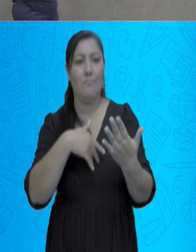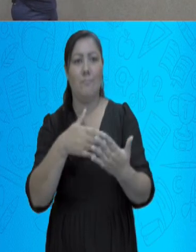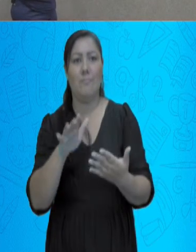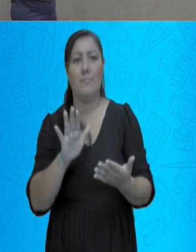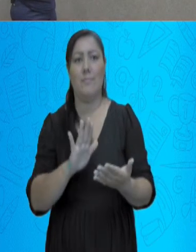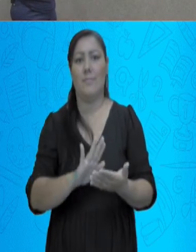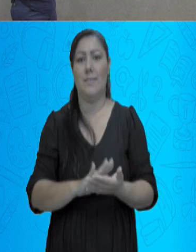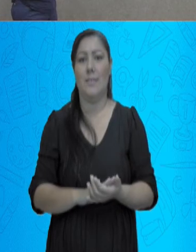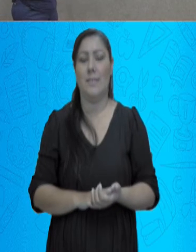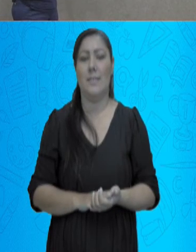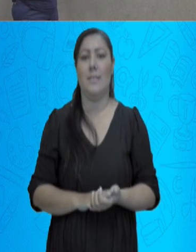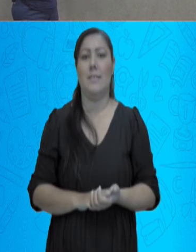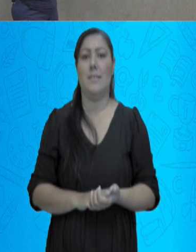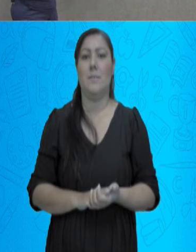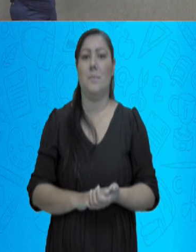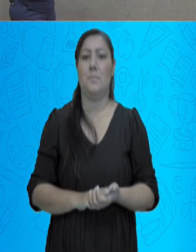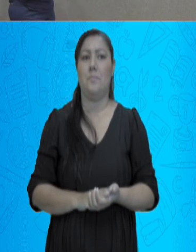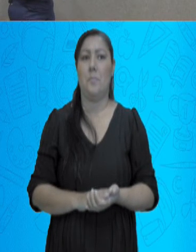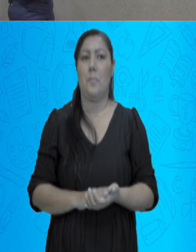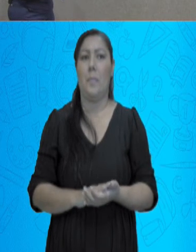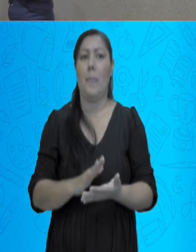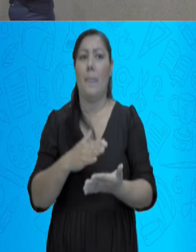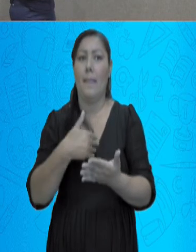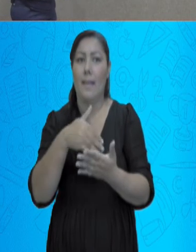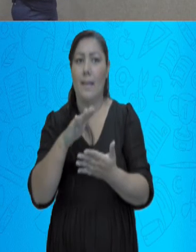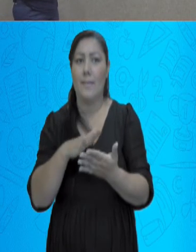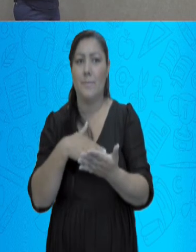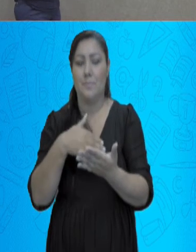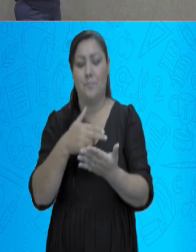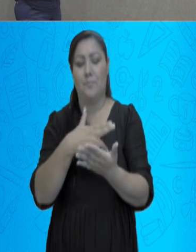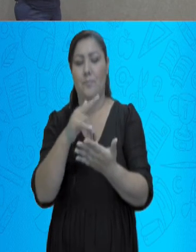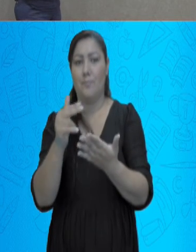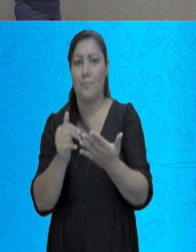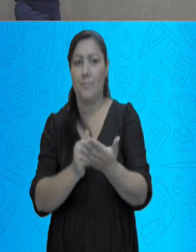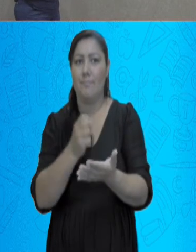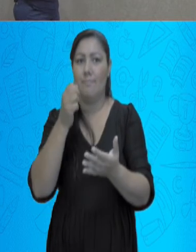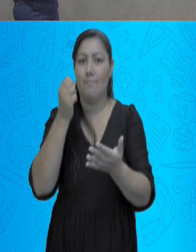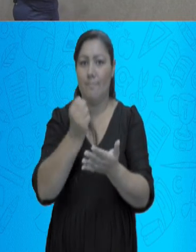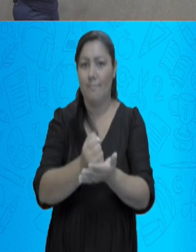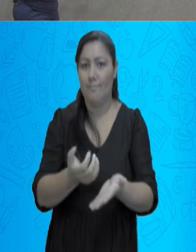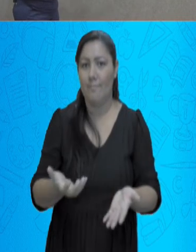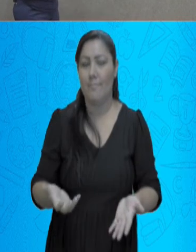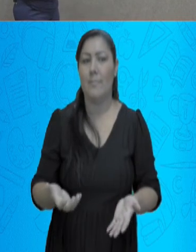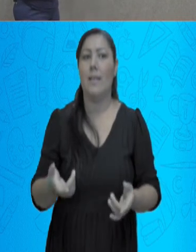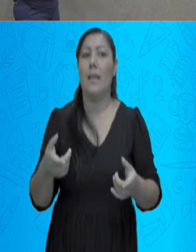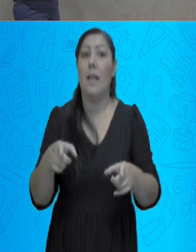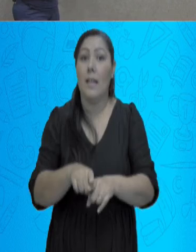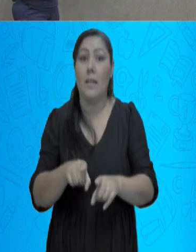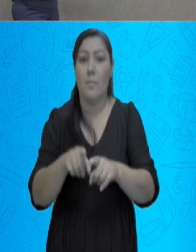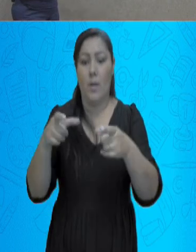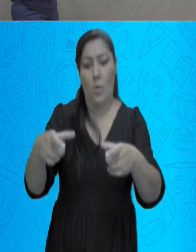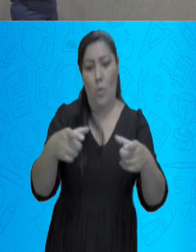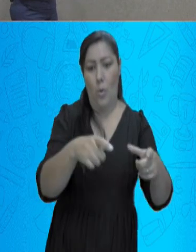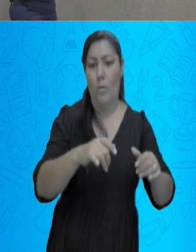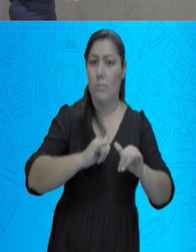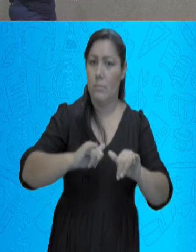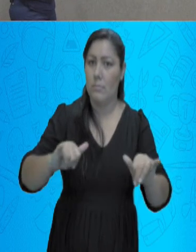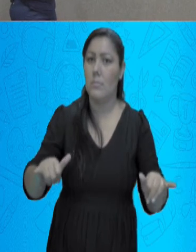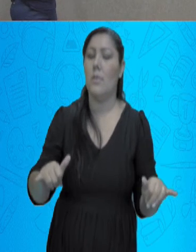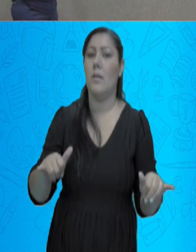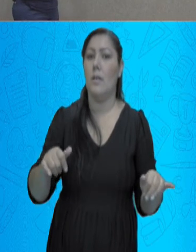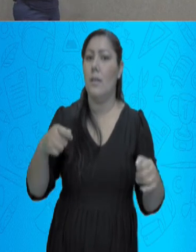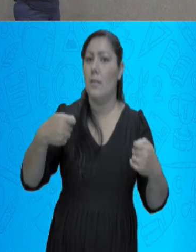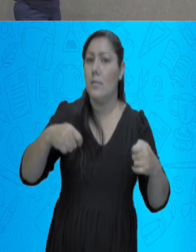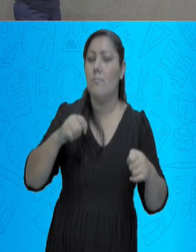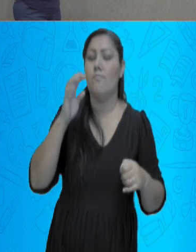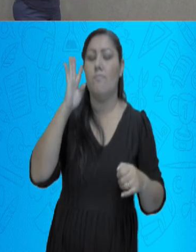local, onde você vai divulgar, né, esse material. Com o mesmo objetivo, atingir um número maior